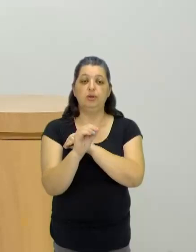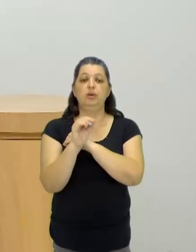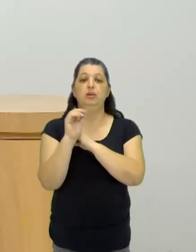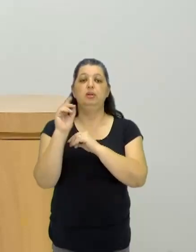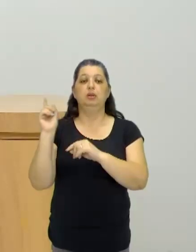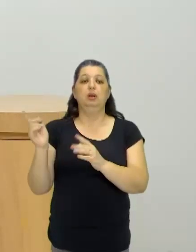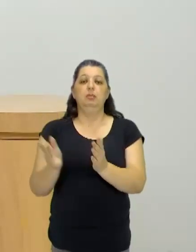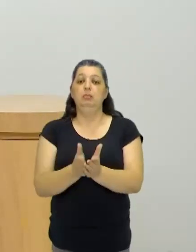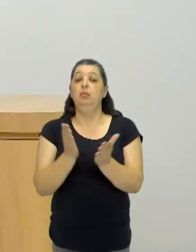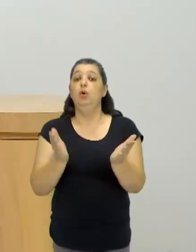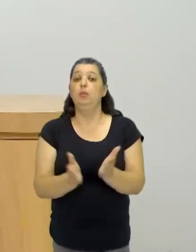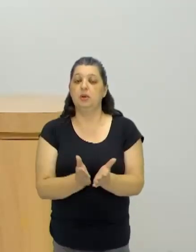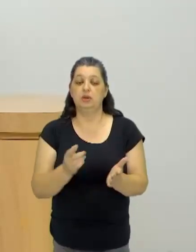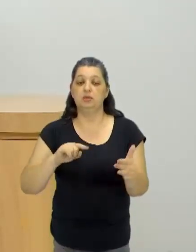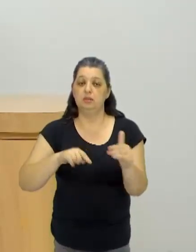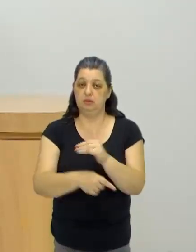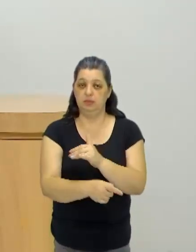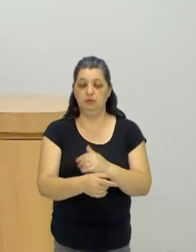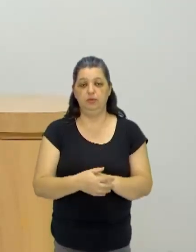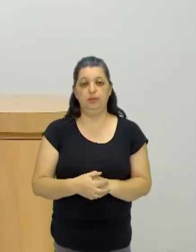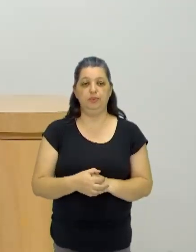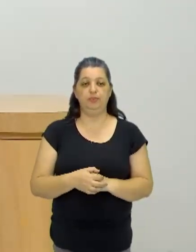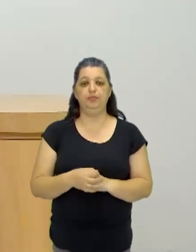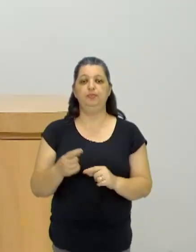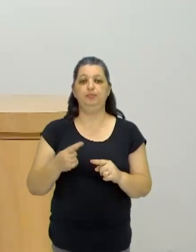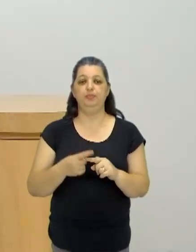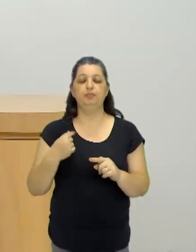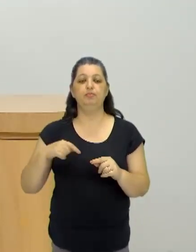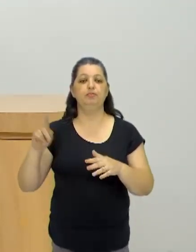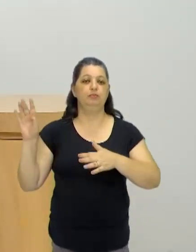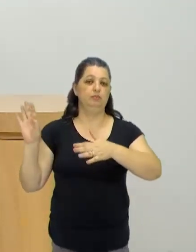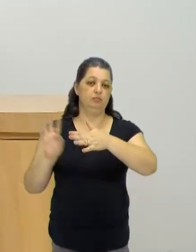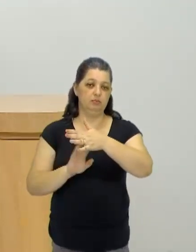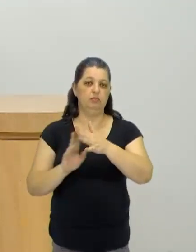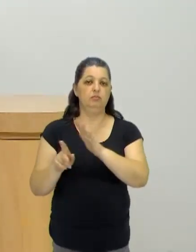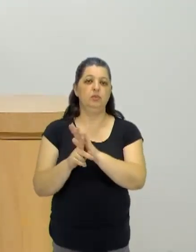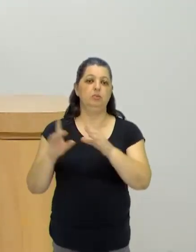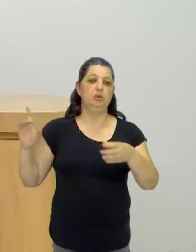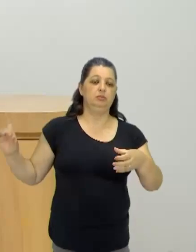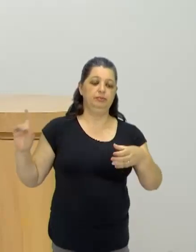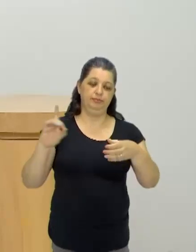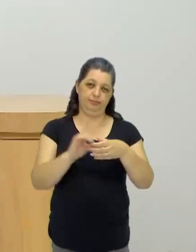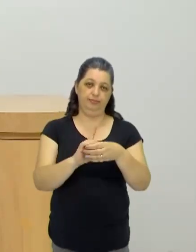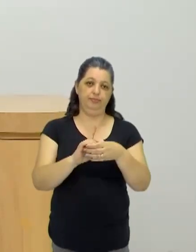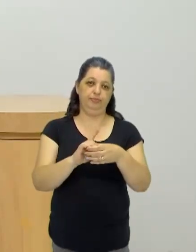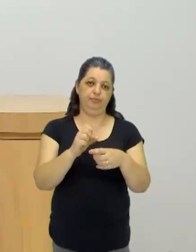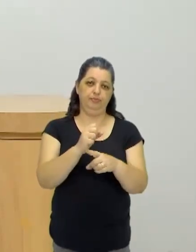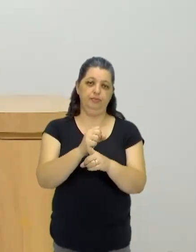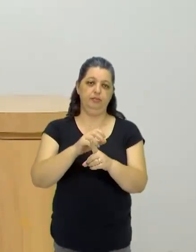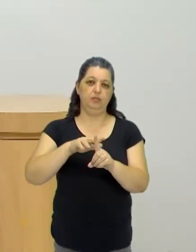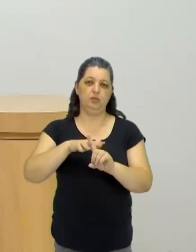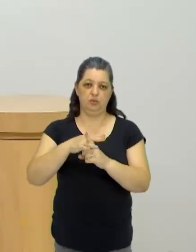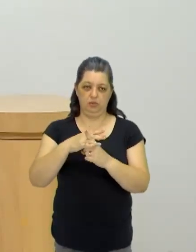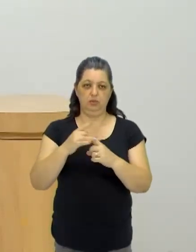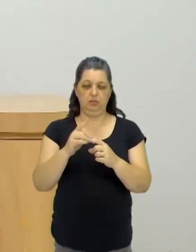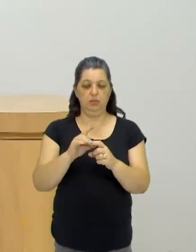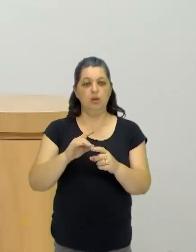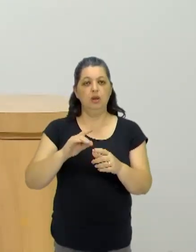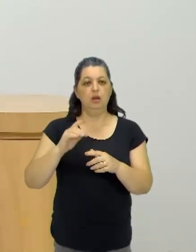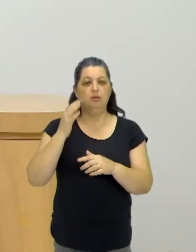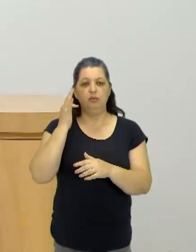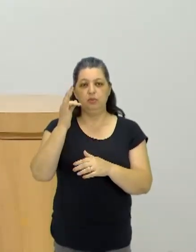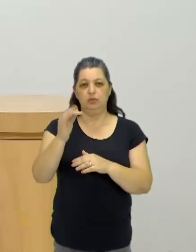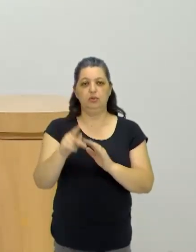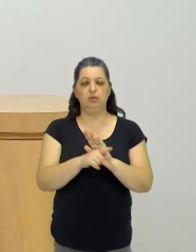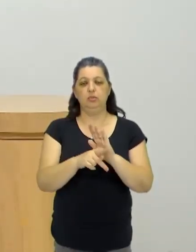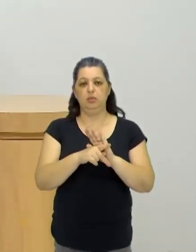forma, eles foram muito mais integrados à sociedade e vão se constituir no futuro como uma classe média, enquanto boa